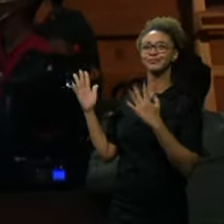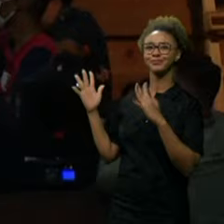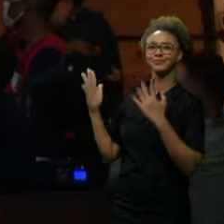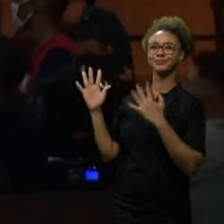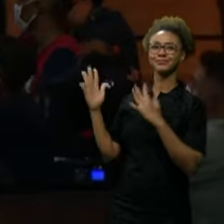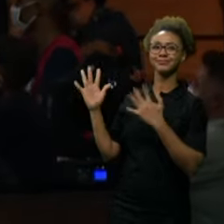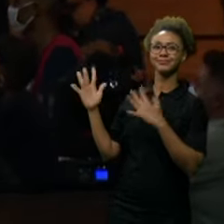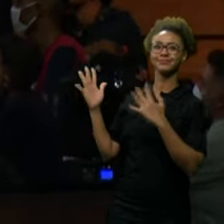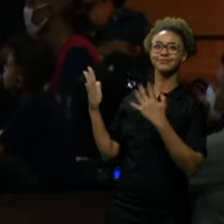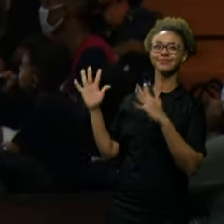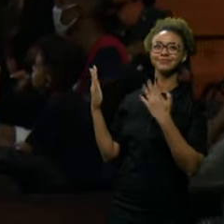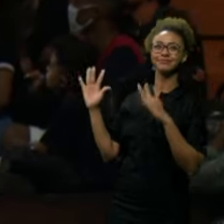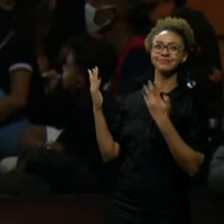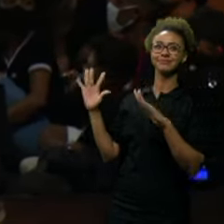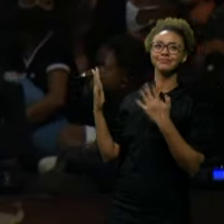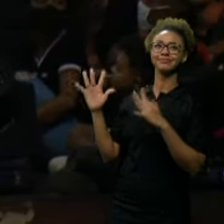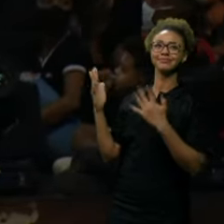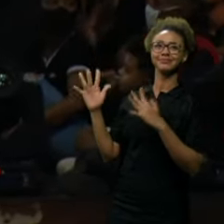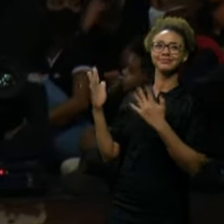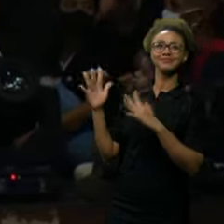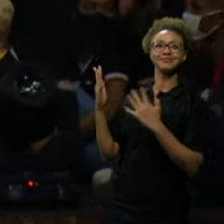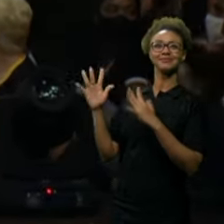E aí